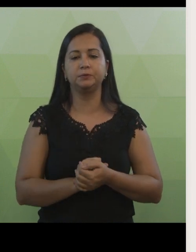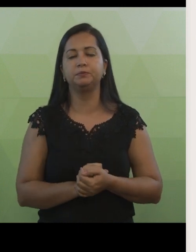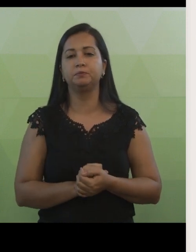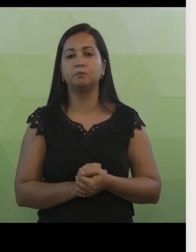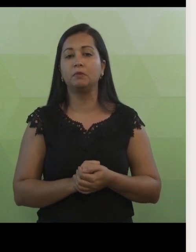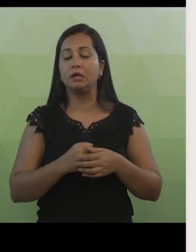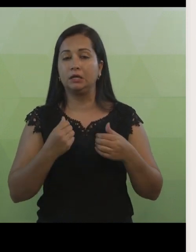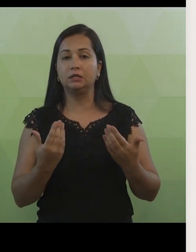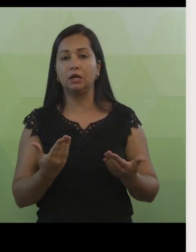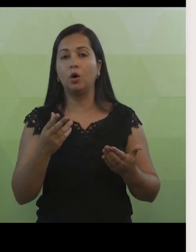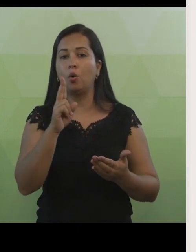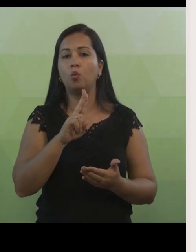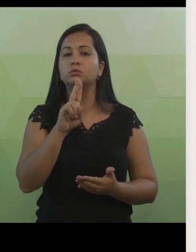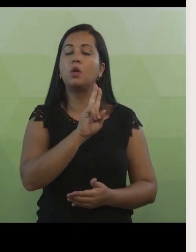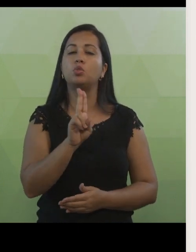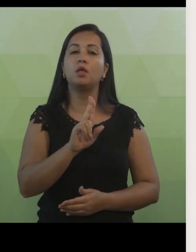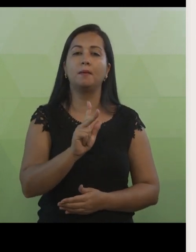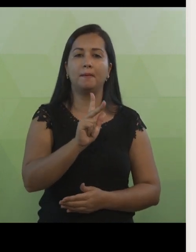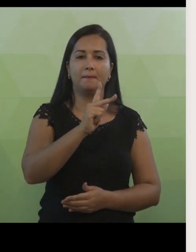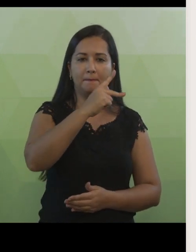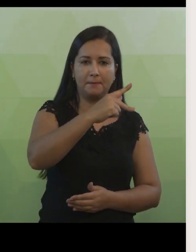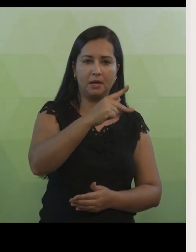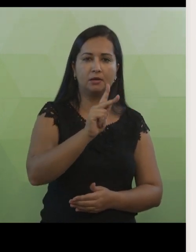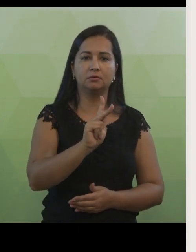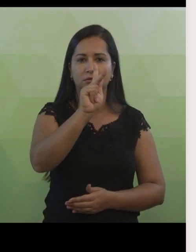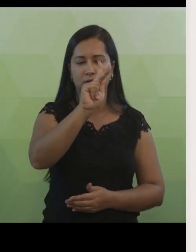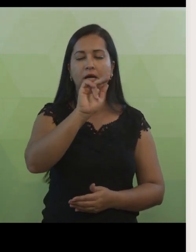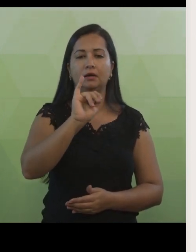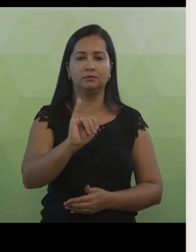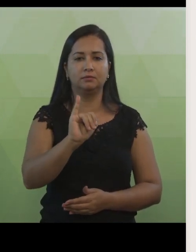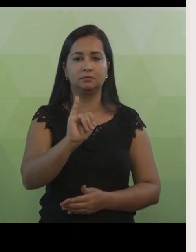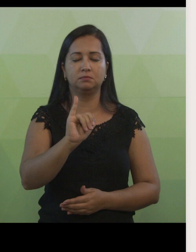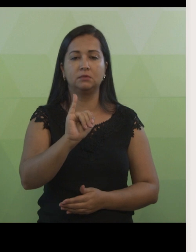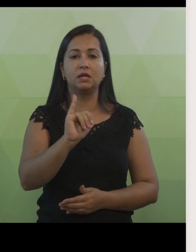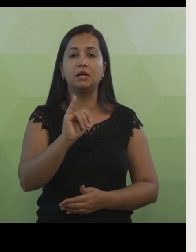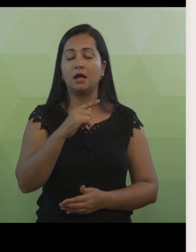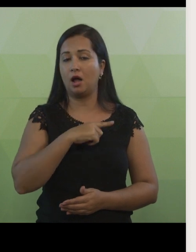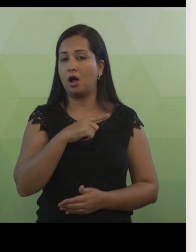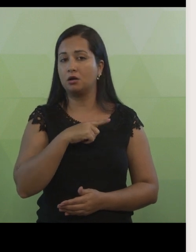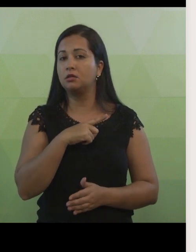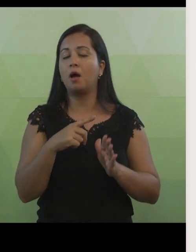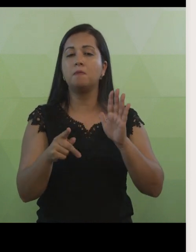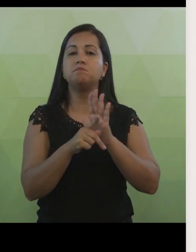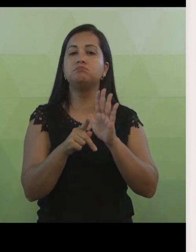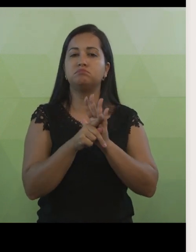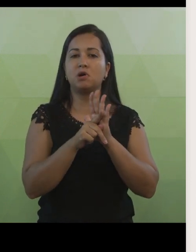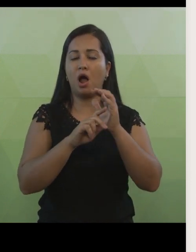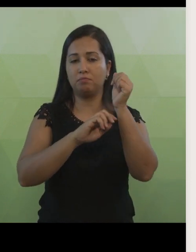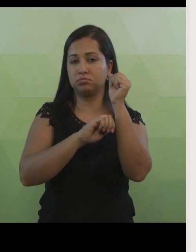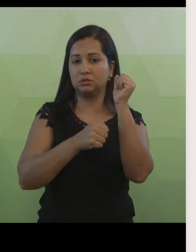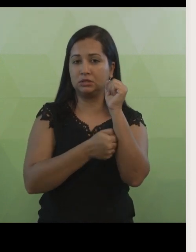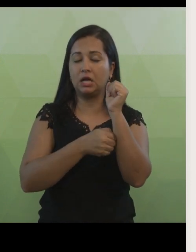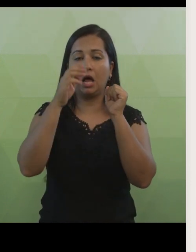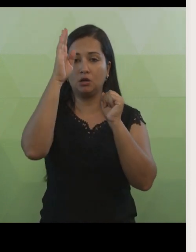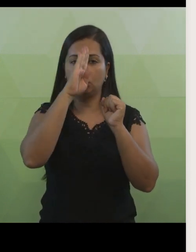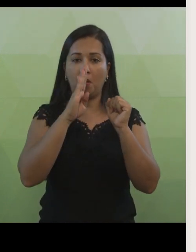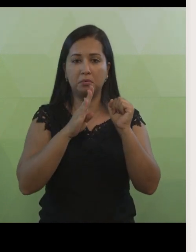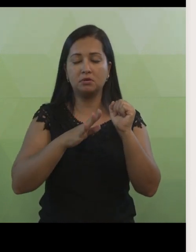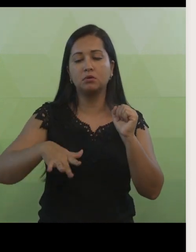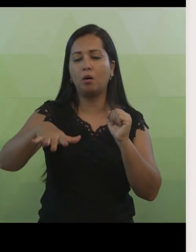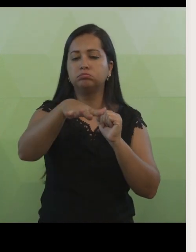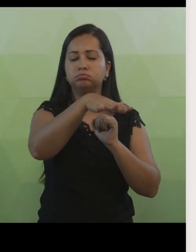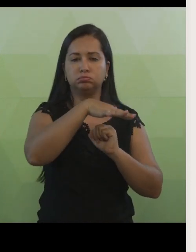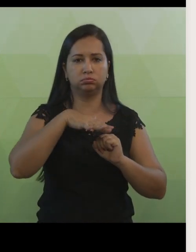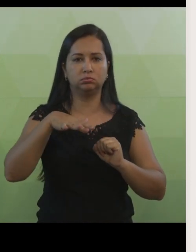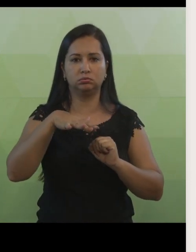certificadoras. A essa estrutura damos o nome de PKI, Public Key Infrastructure, ou Infraestrutura de Chaves